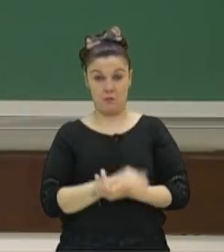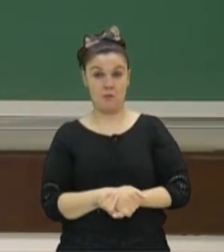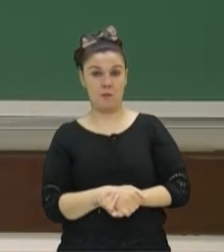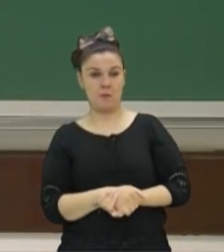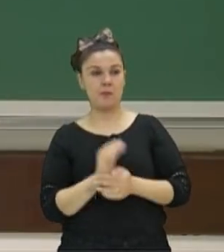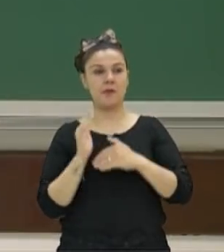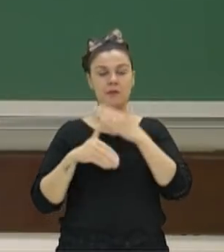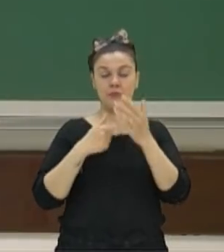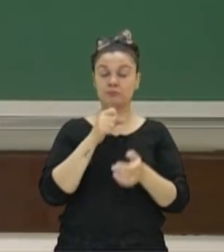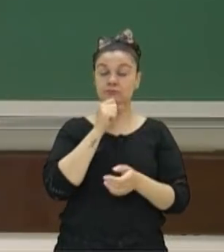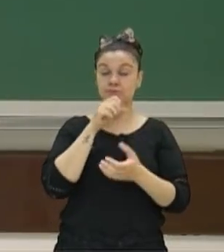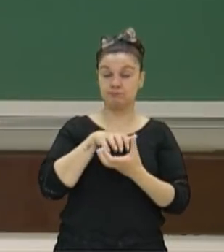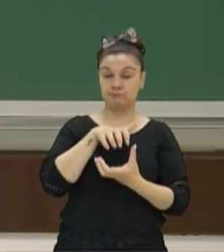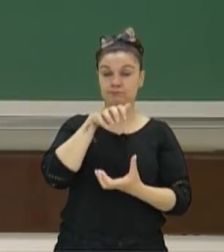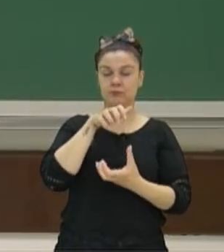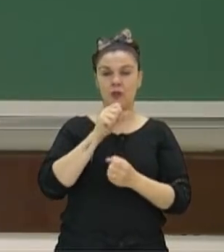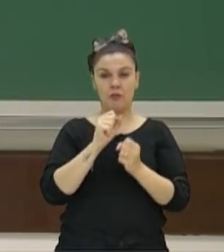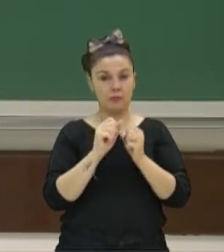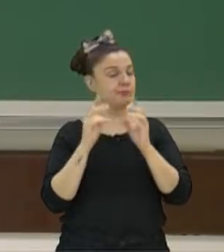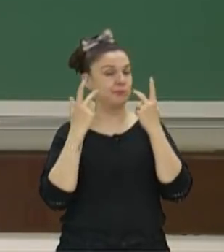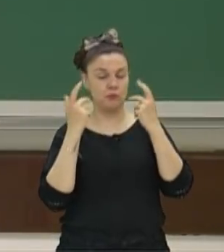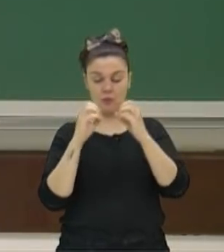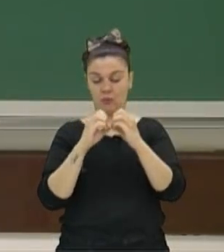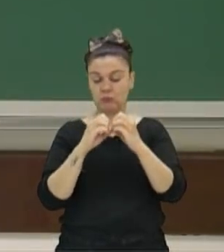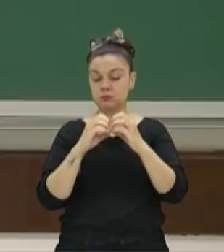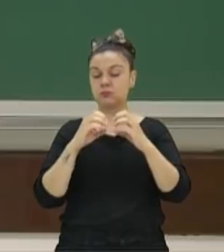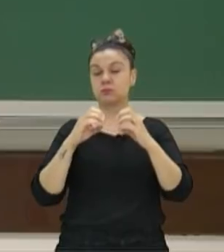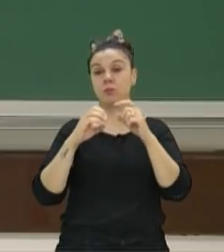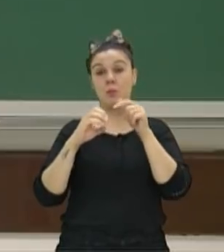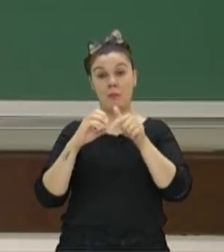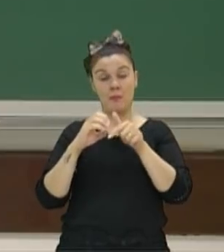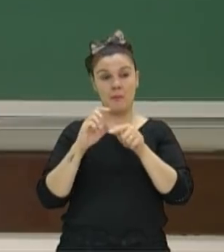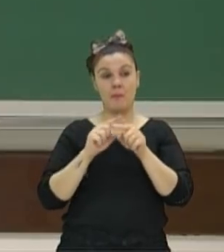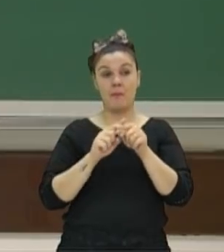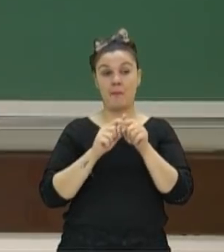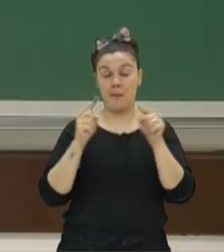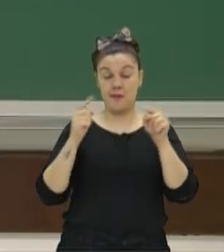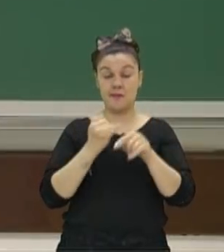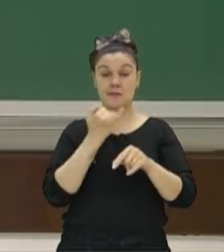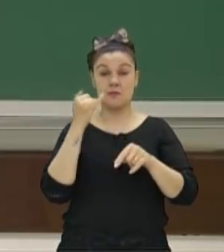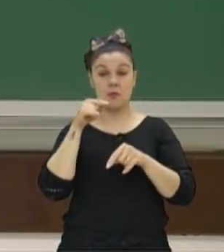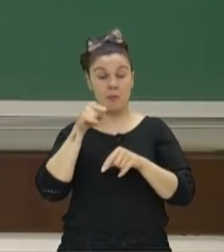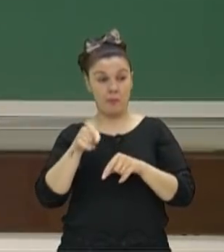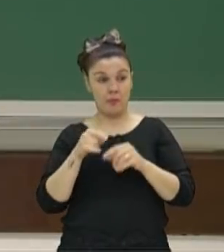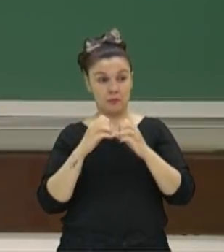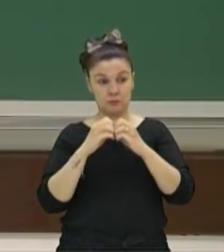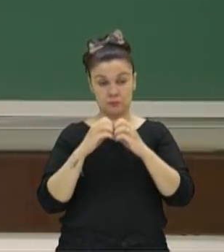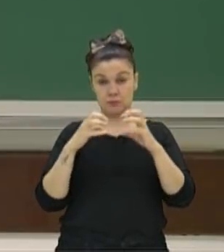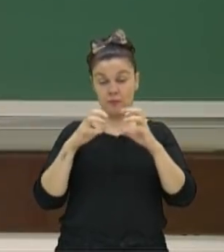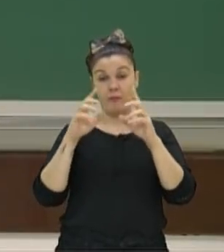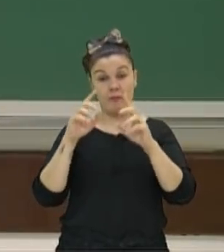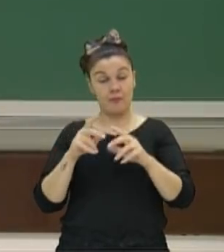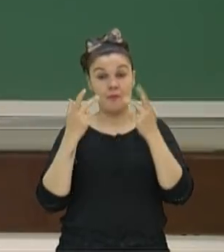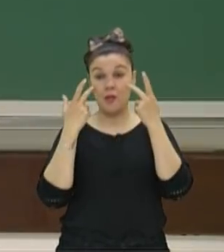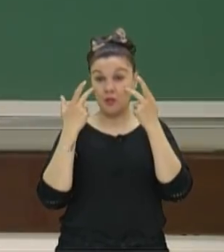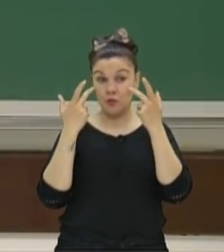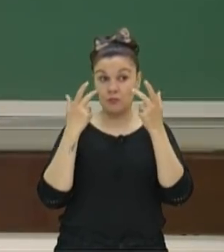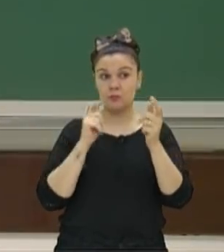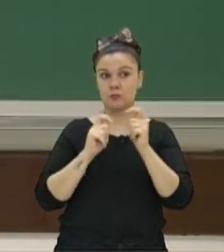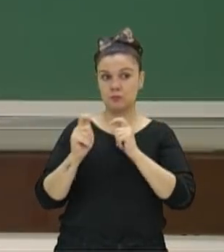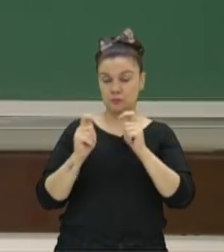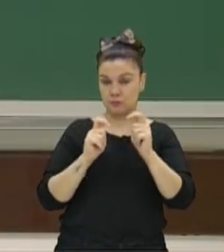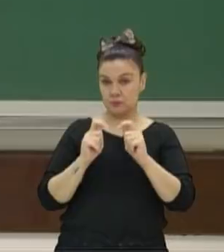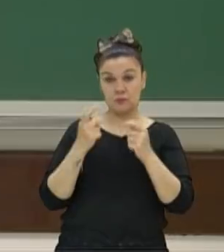conforme o homem vai envelhecendo, ela vai aumentando de tamanho. Só que é super importante que esse aumento de tamanho, né,